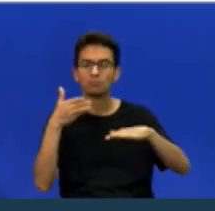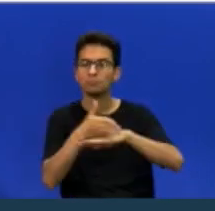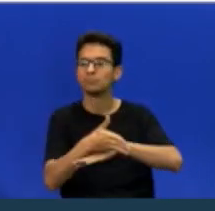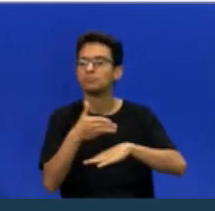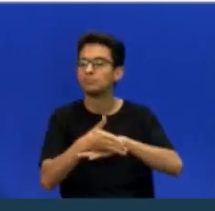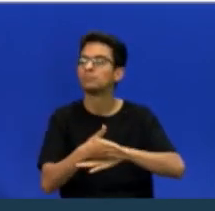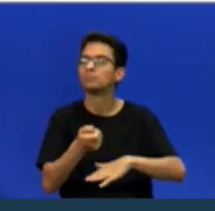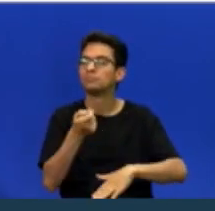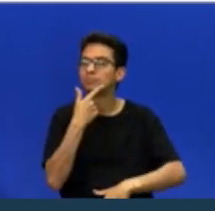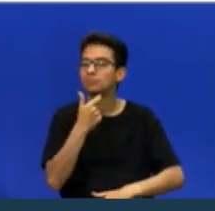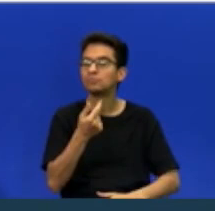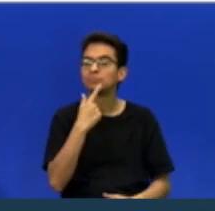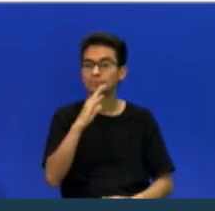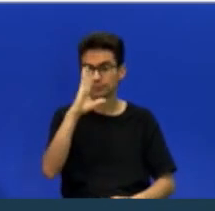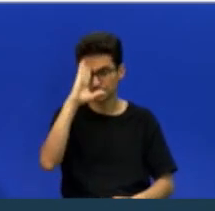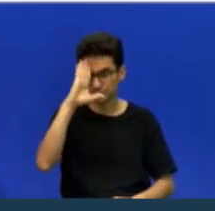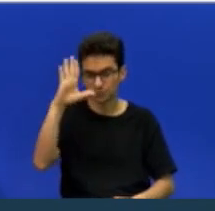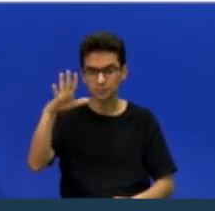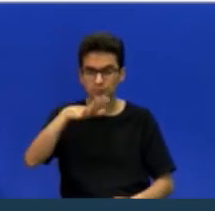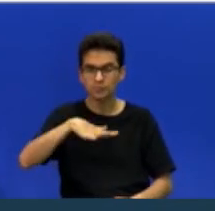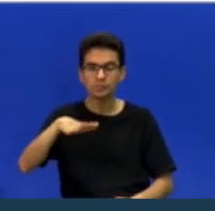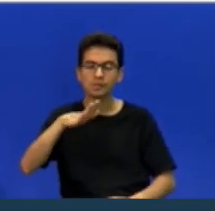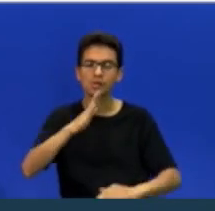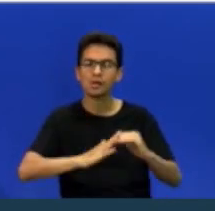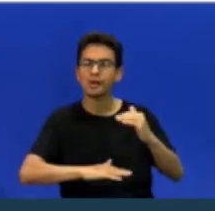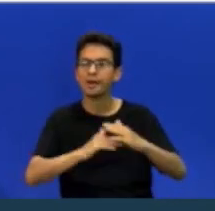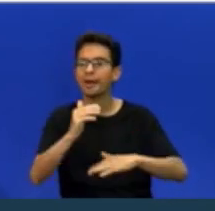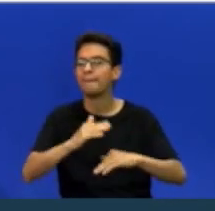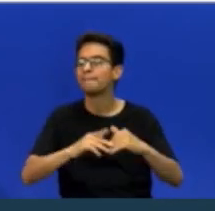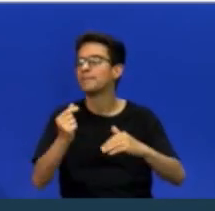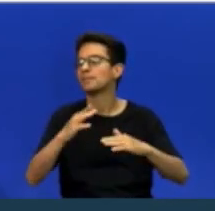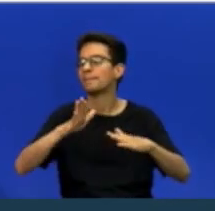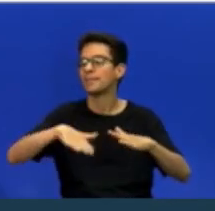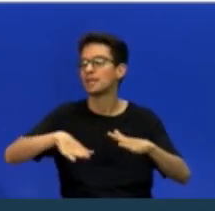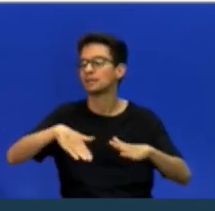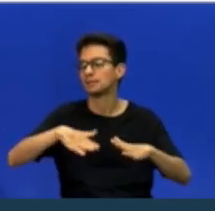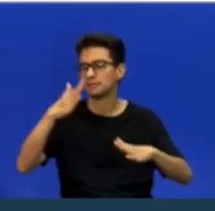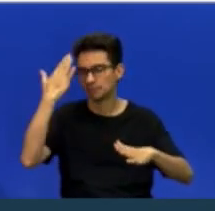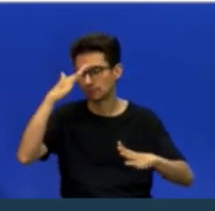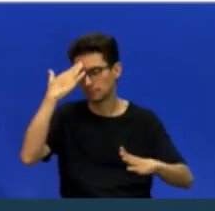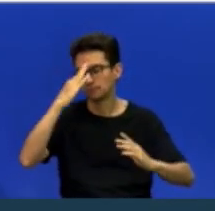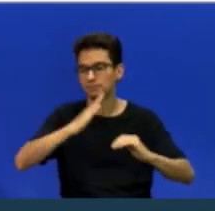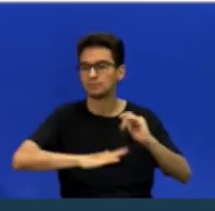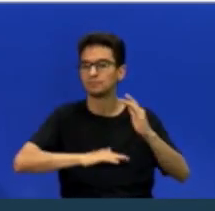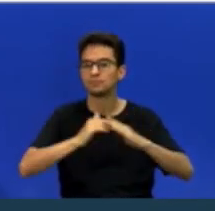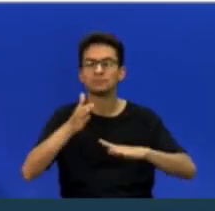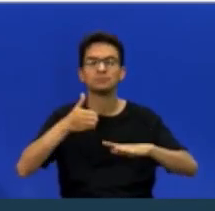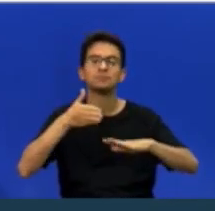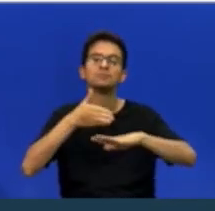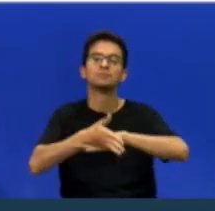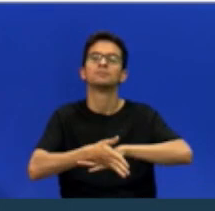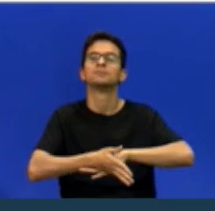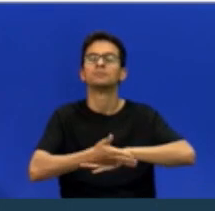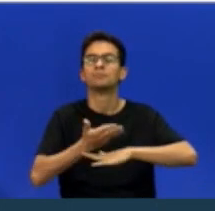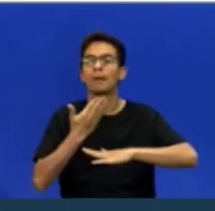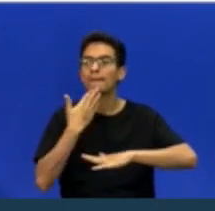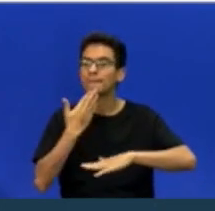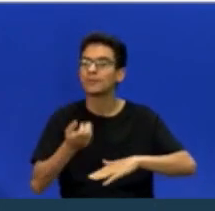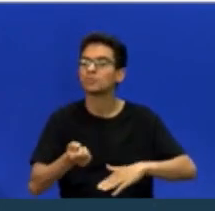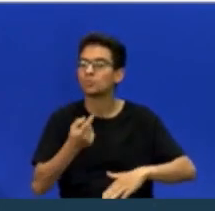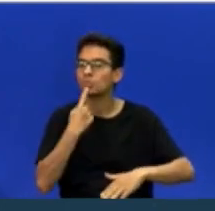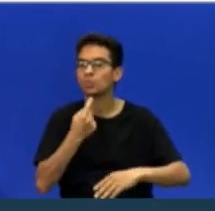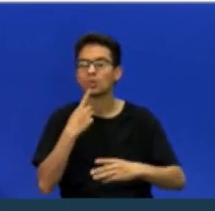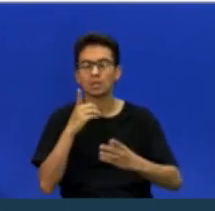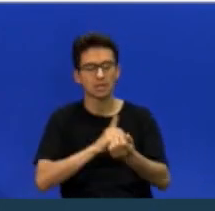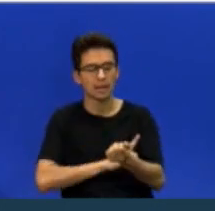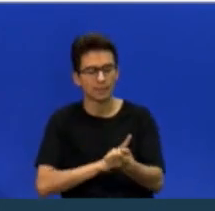população a medicamentos essenciais, que são vendidos a preços mais baixos que os praticados no mercado. São remédios contra